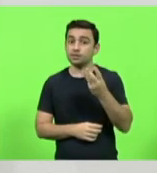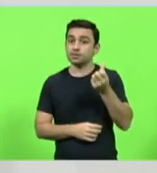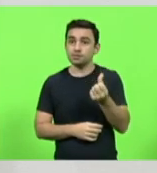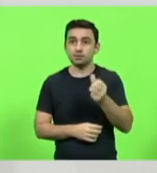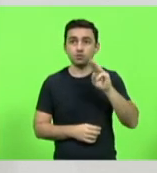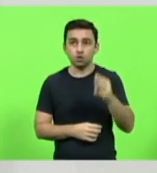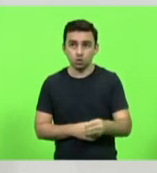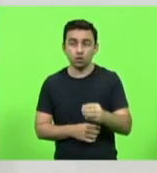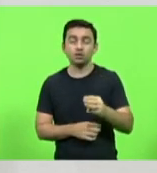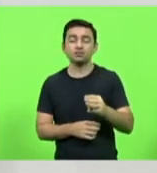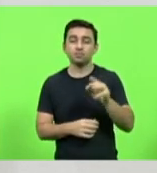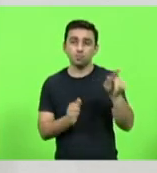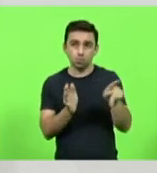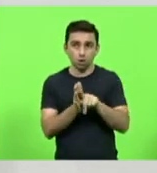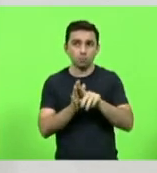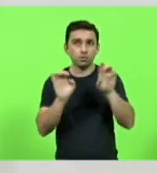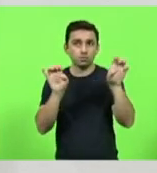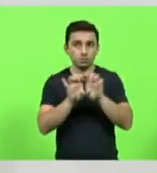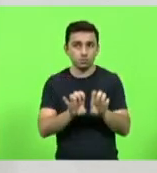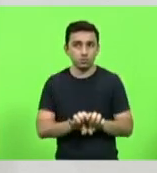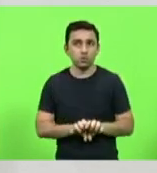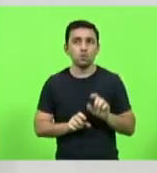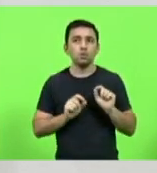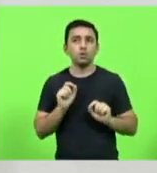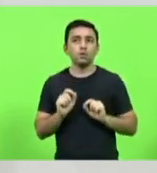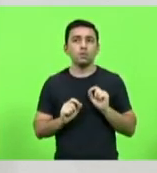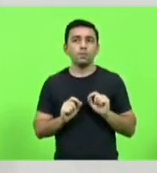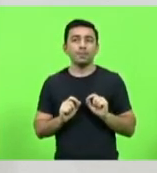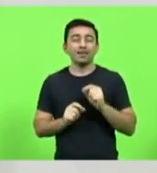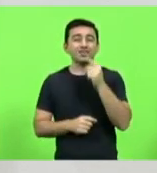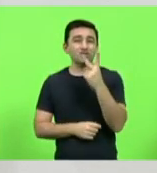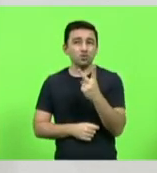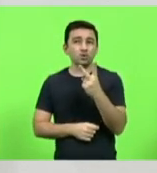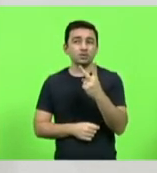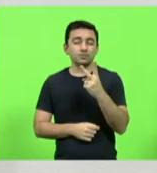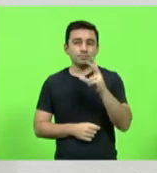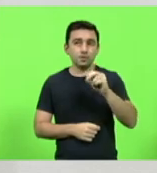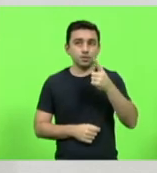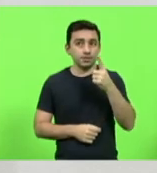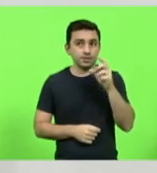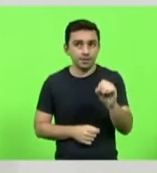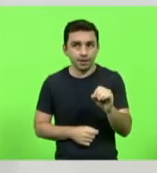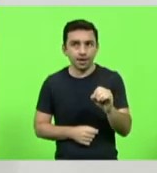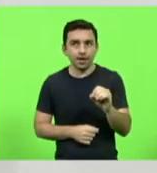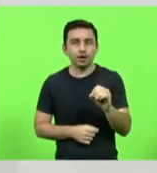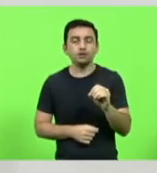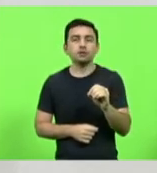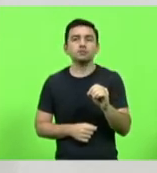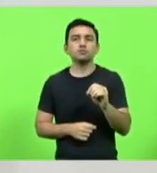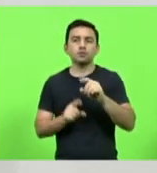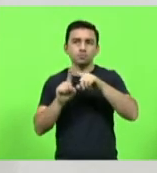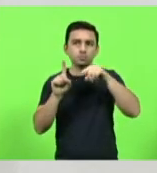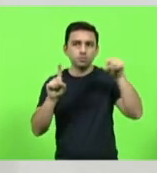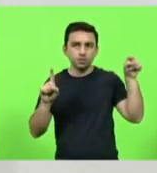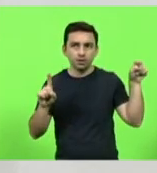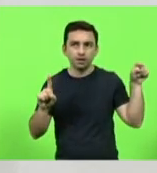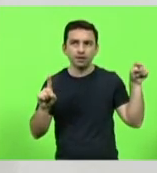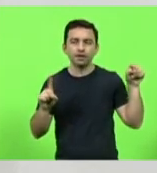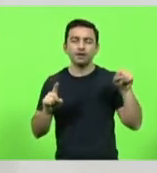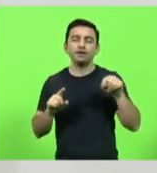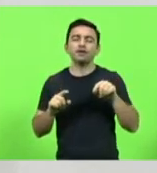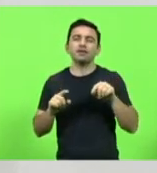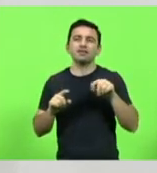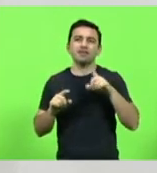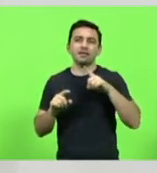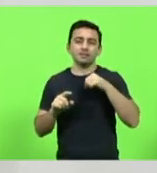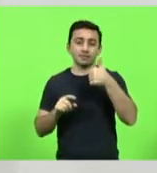para infraestrutura, que em 2010, dados da Receita Federal, 77 bi